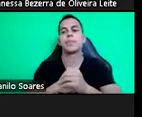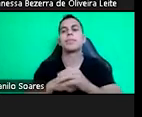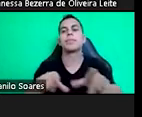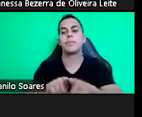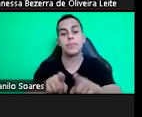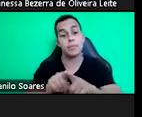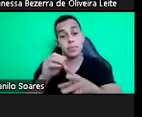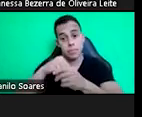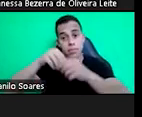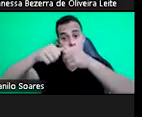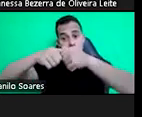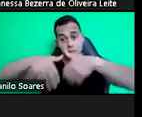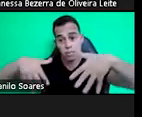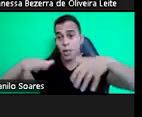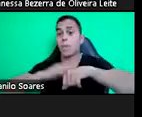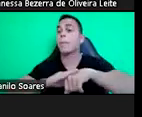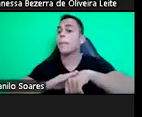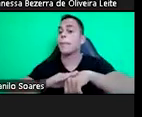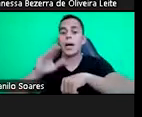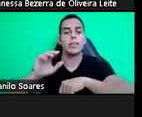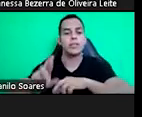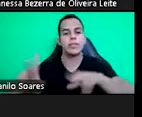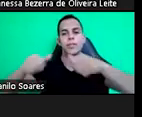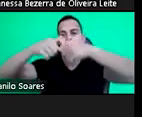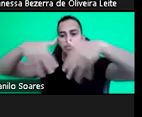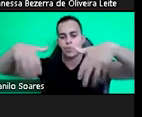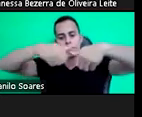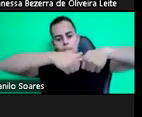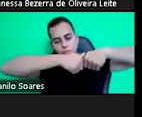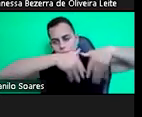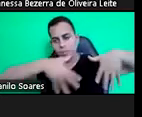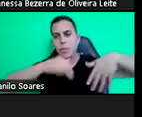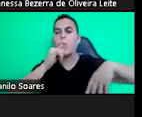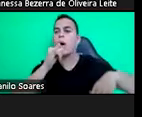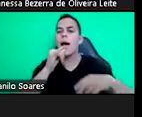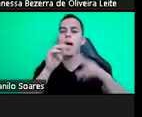vão modular fenótipos mais distais ainda, como atenção,